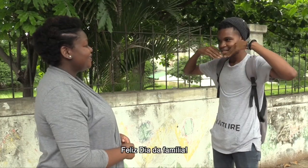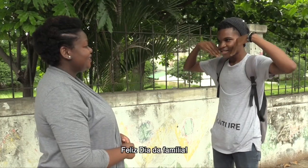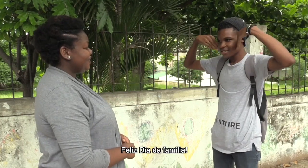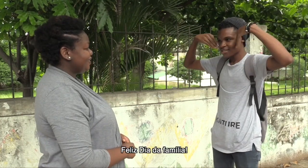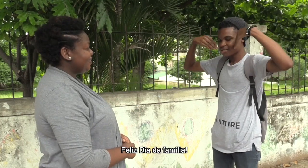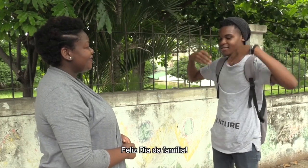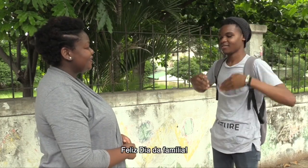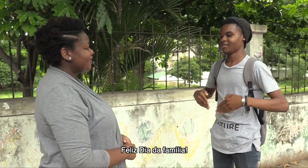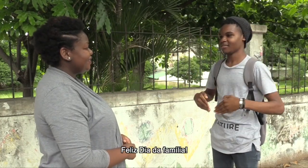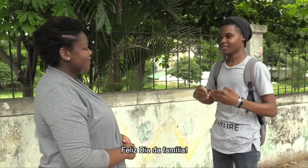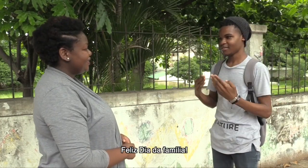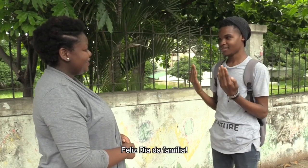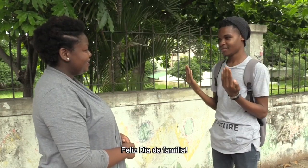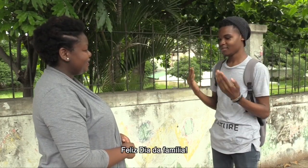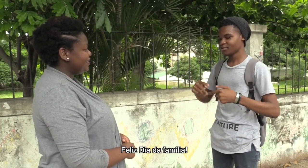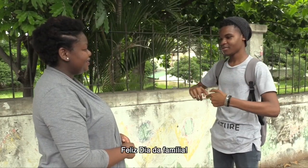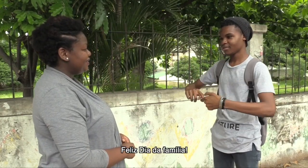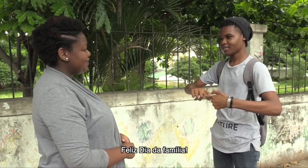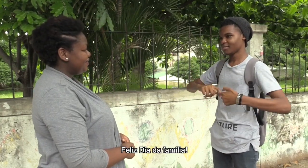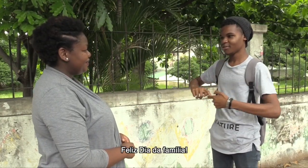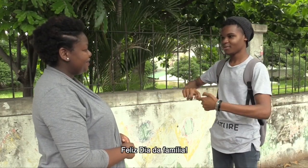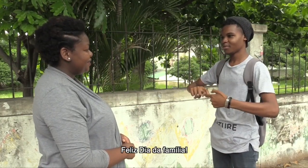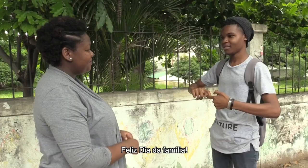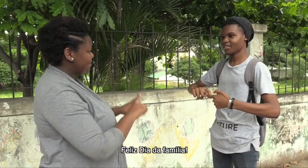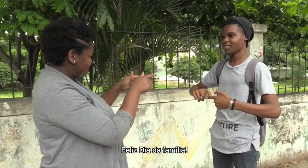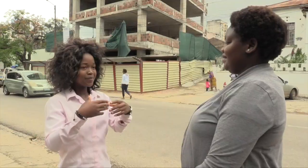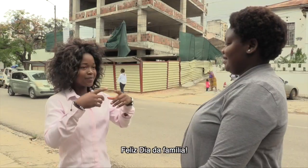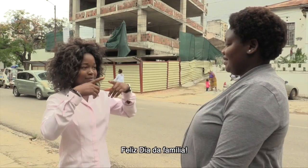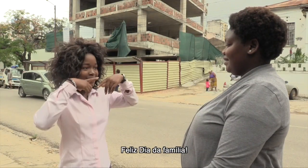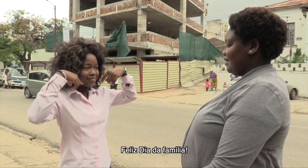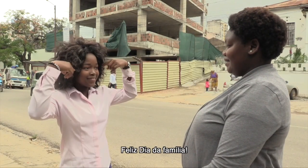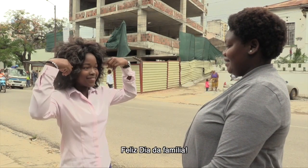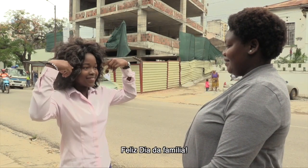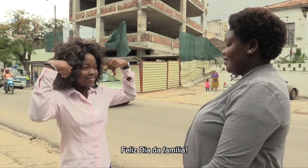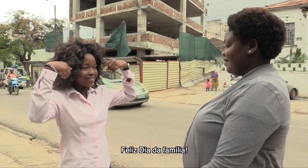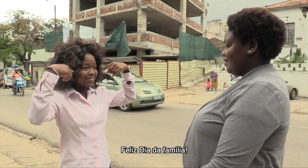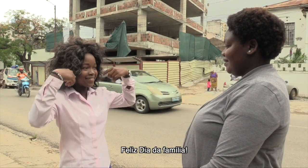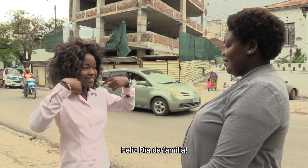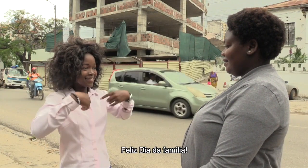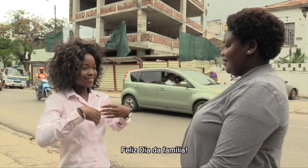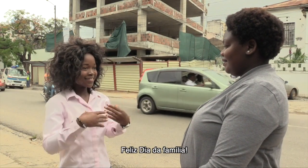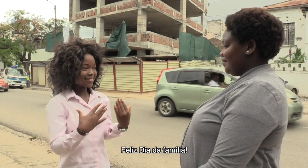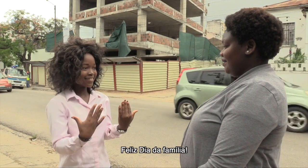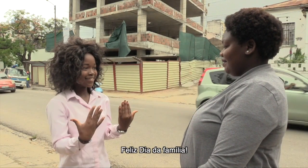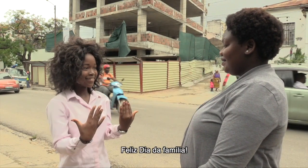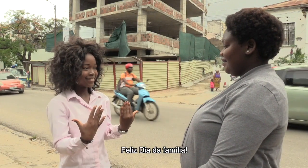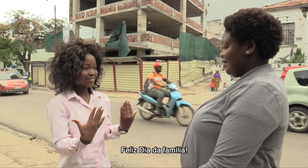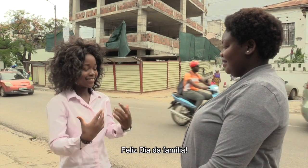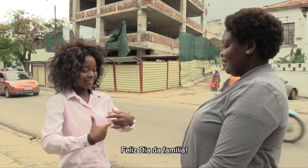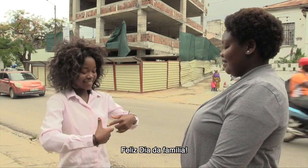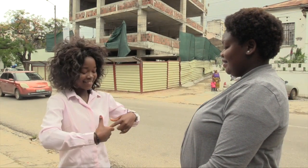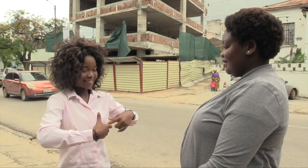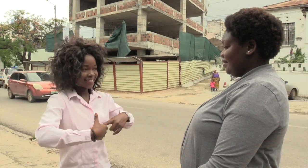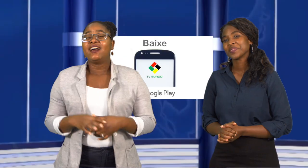Feliz dia da família. Feliz dia da